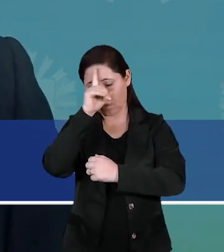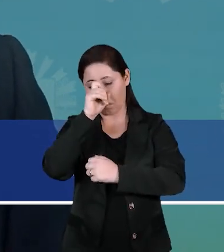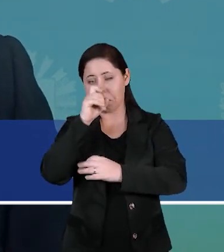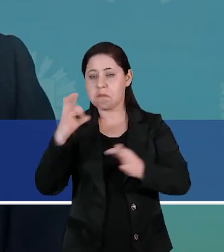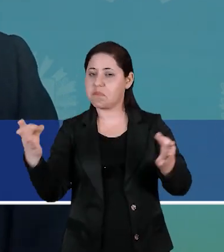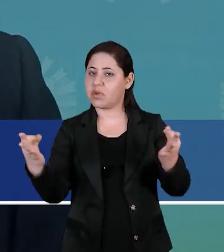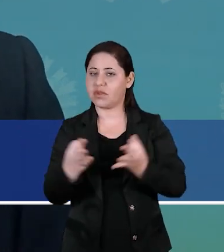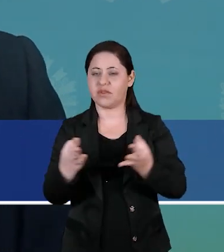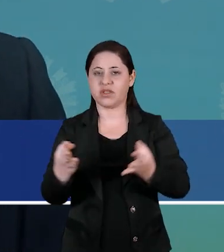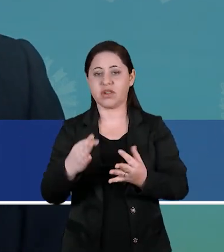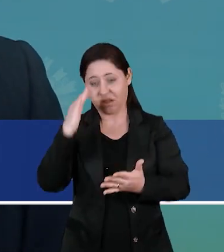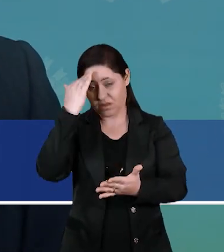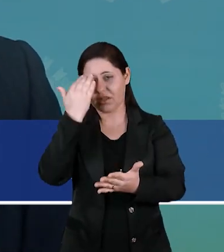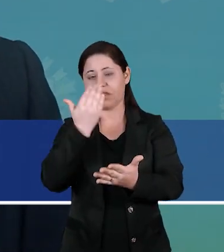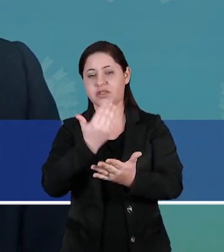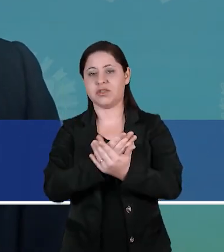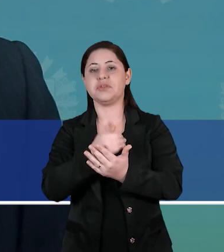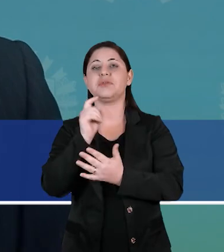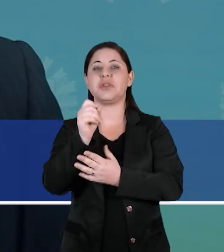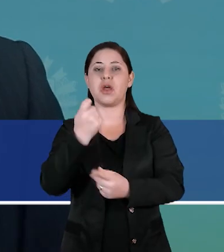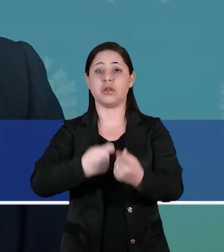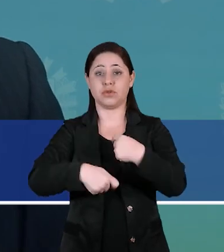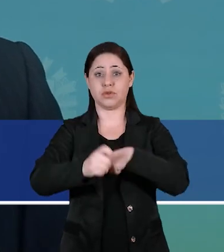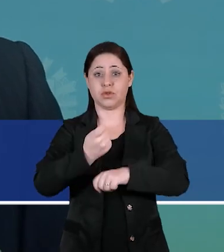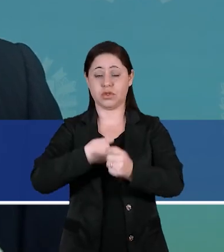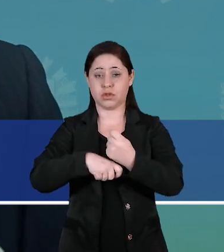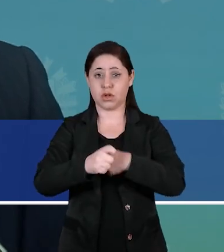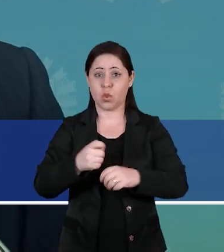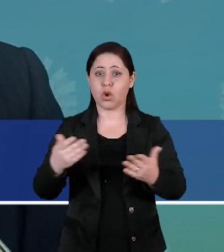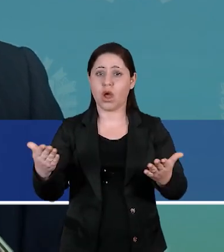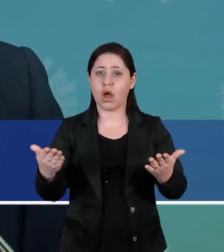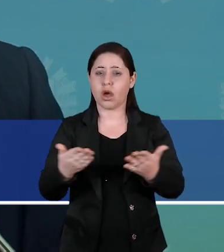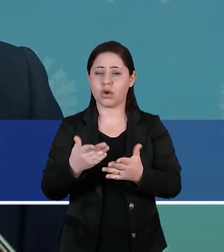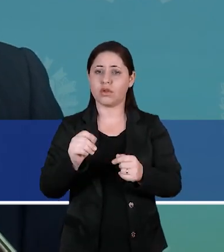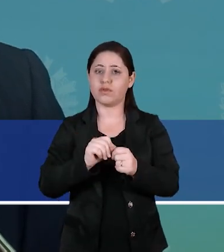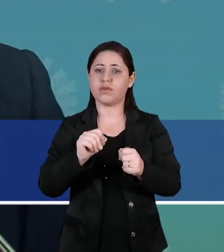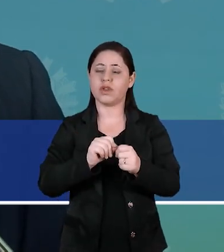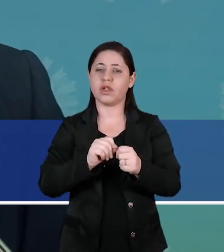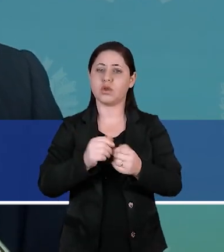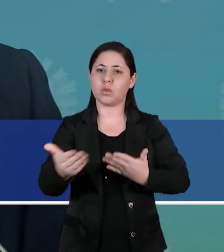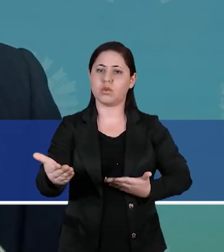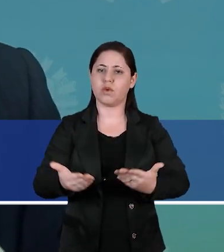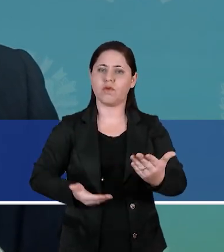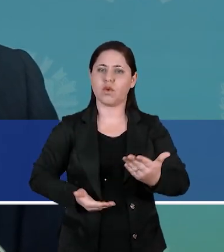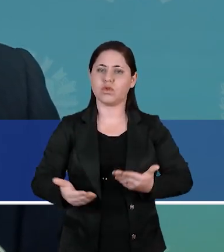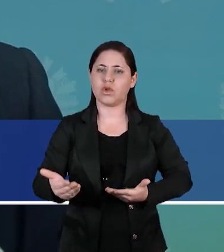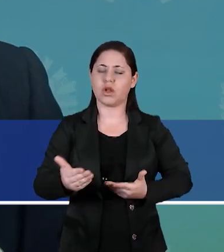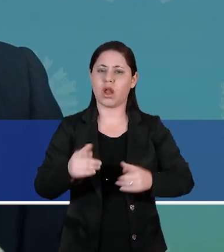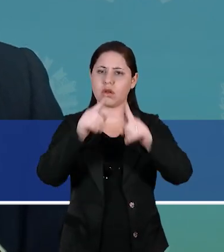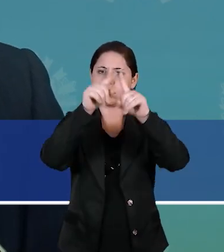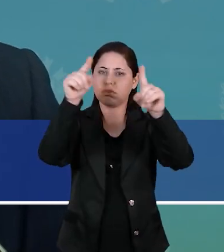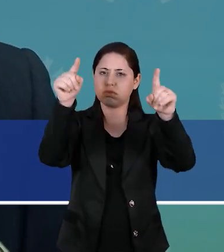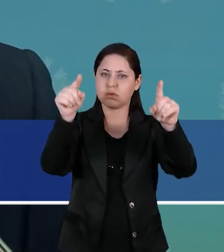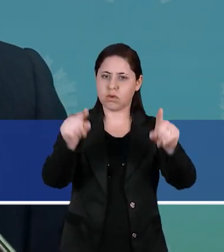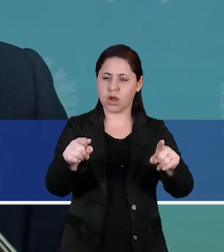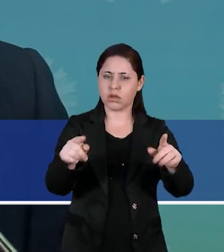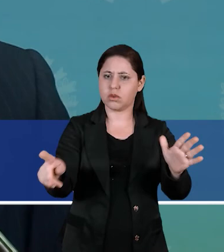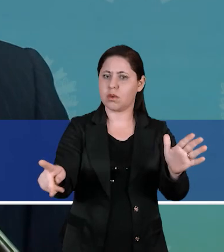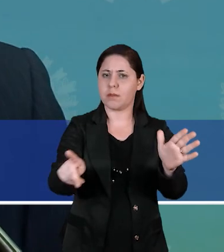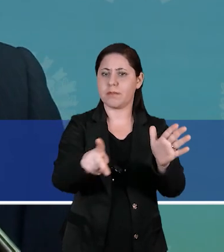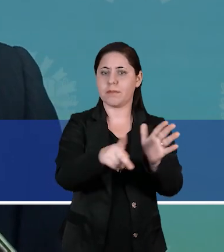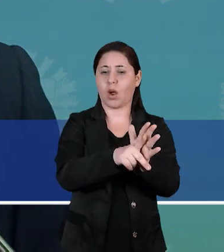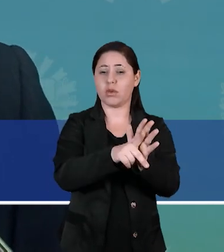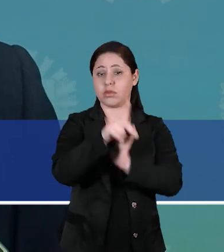hospital. Eu acredito que essa gestão, que está sendo feita por funcionários de carreira, né, do quadro